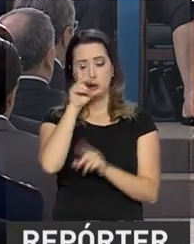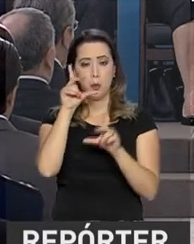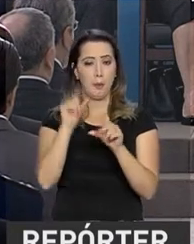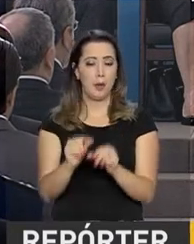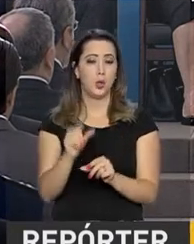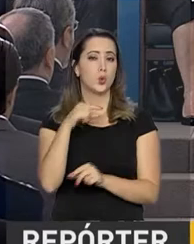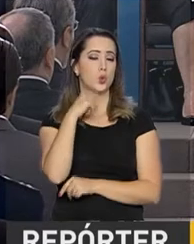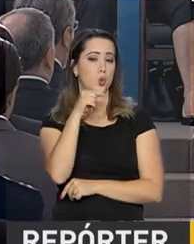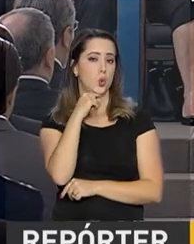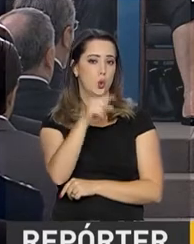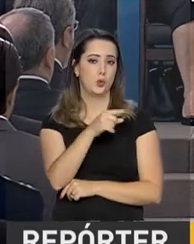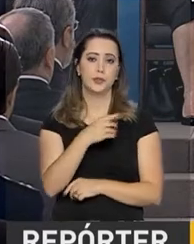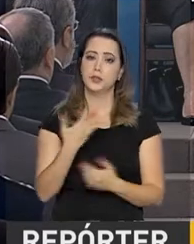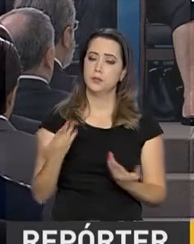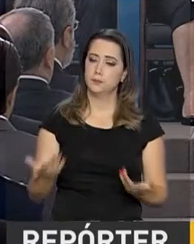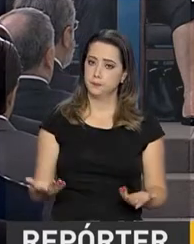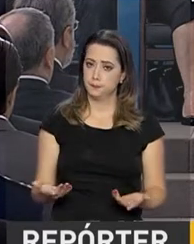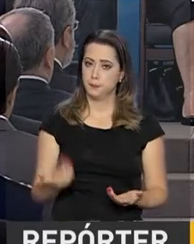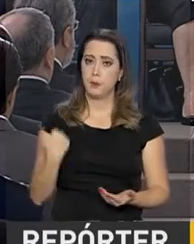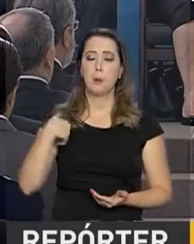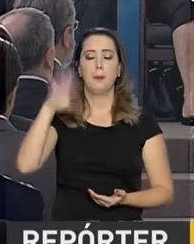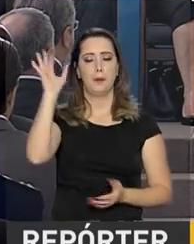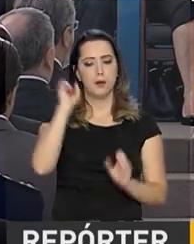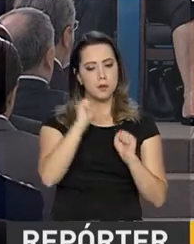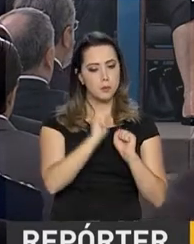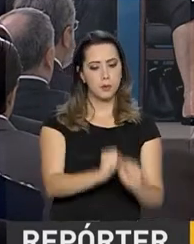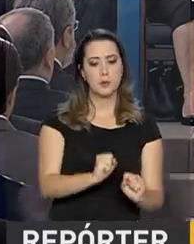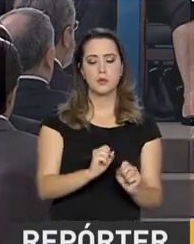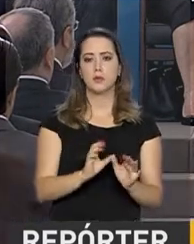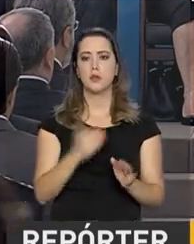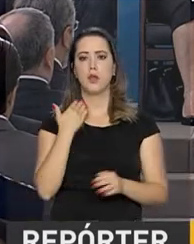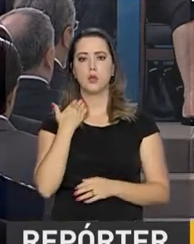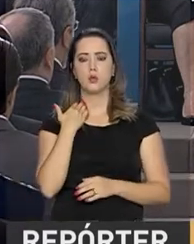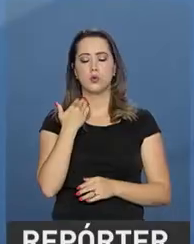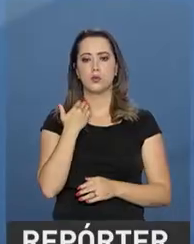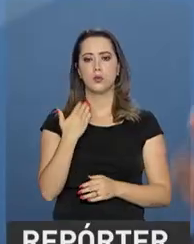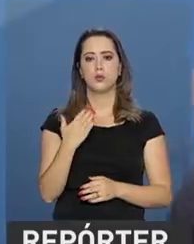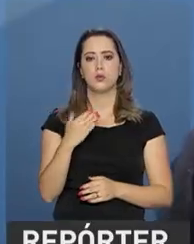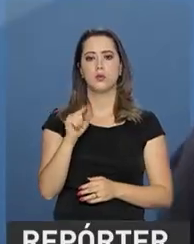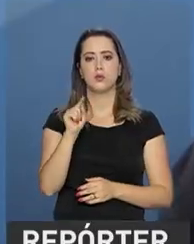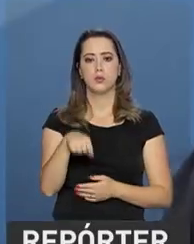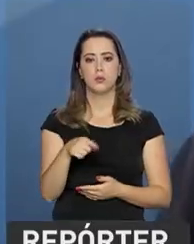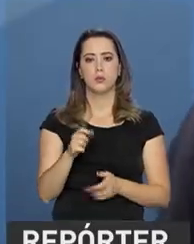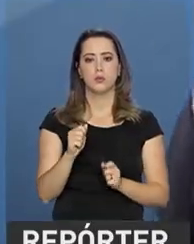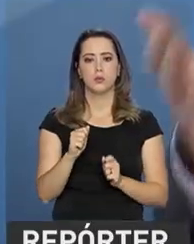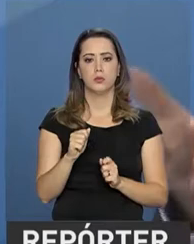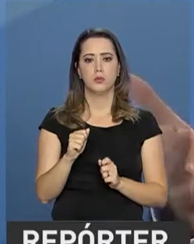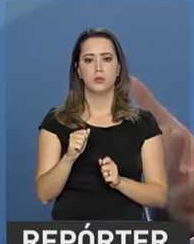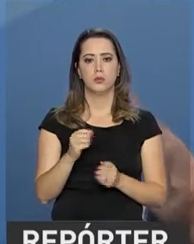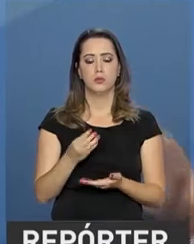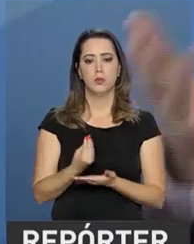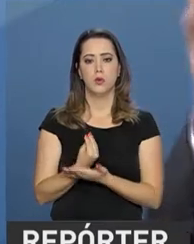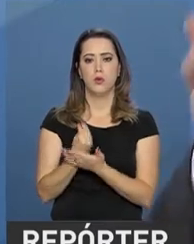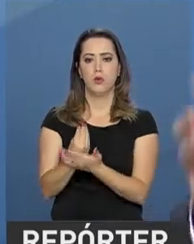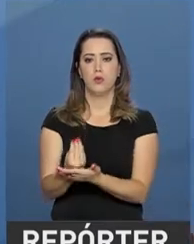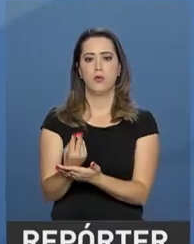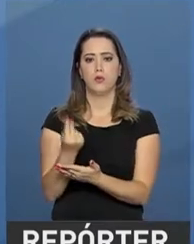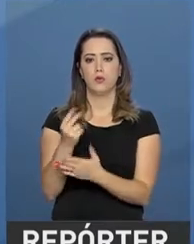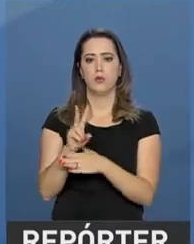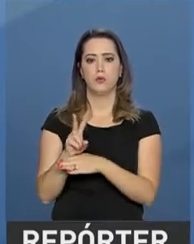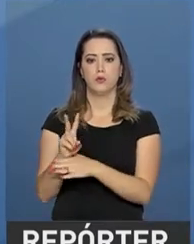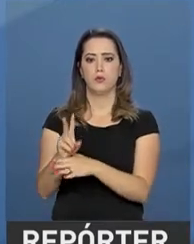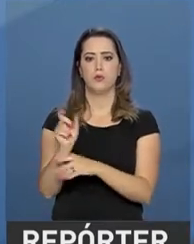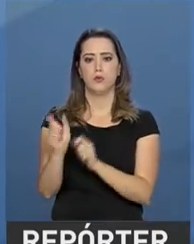incerteza e mais capacidade do sistema financeiro tem fornecer mais crédito